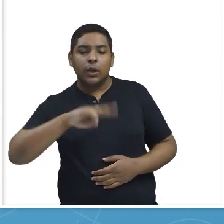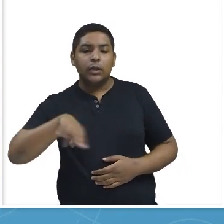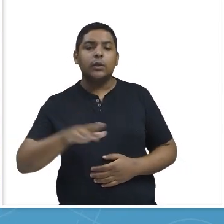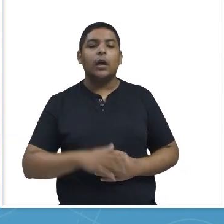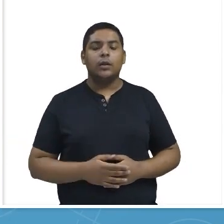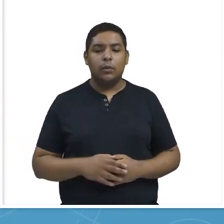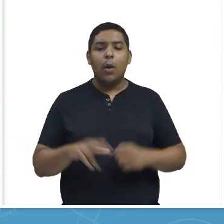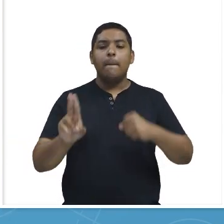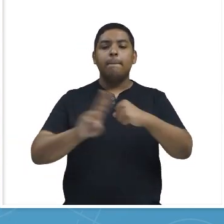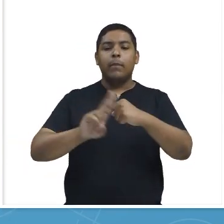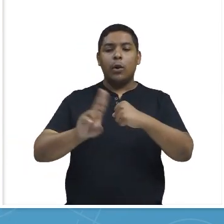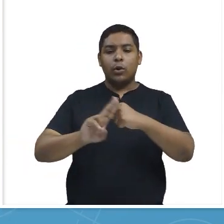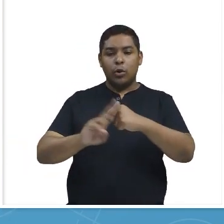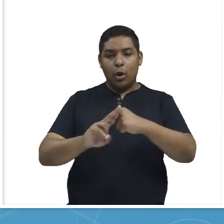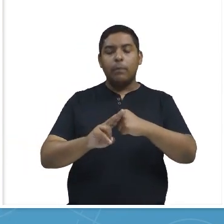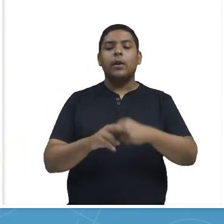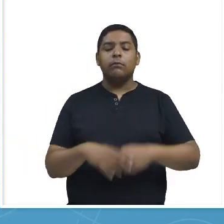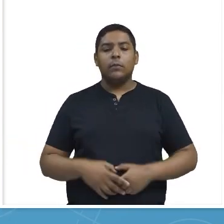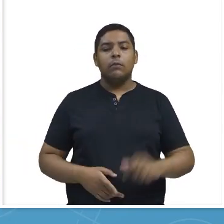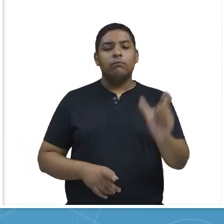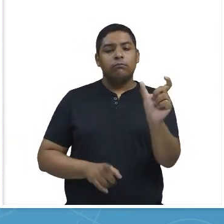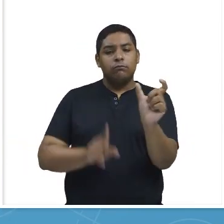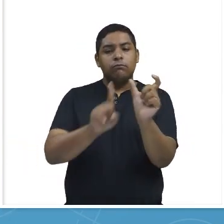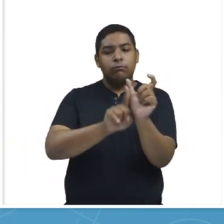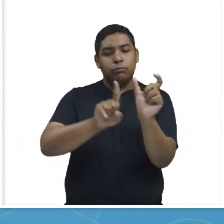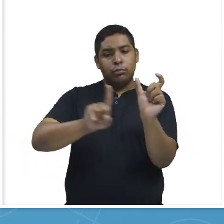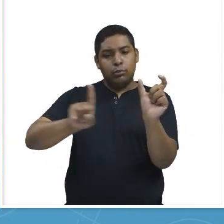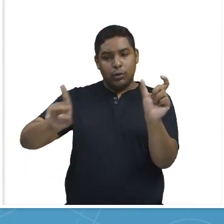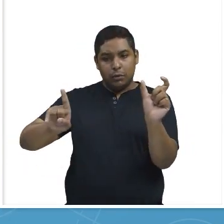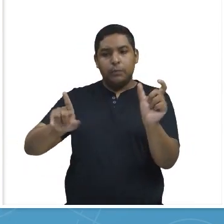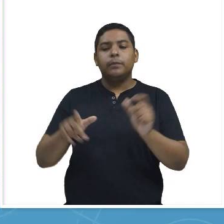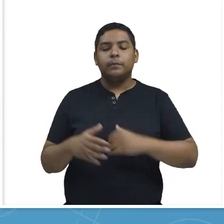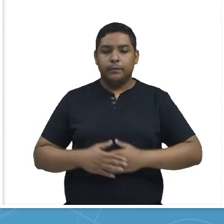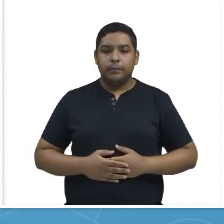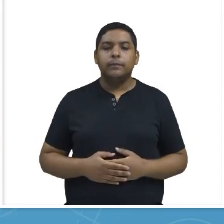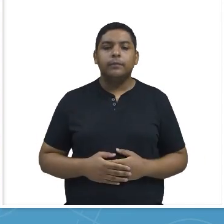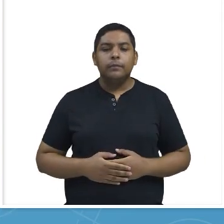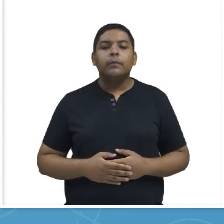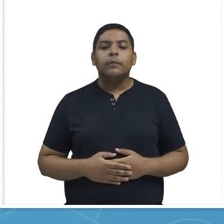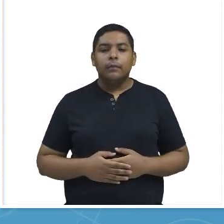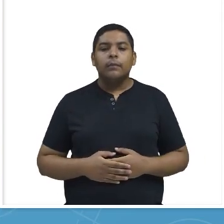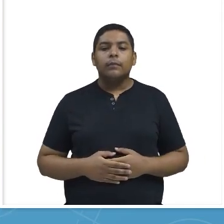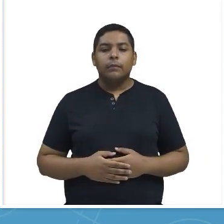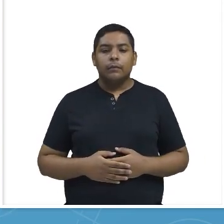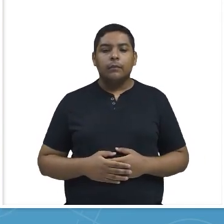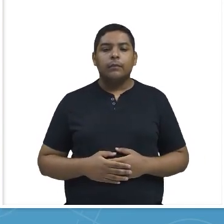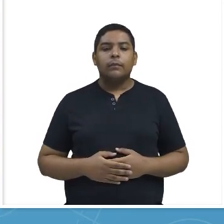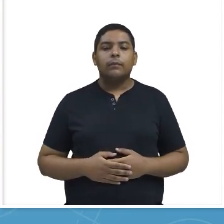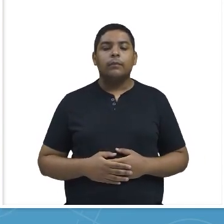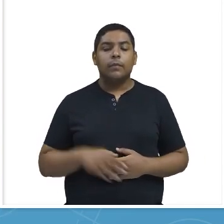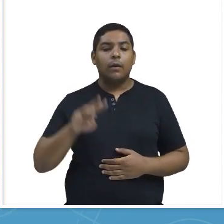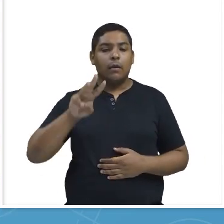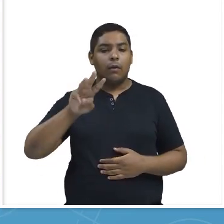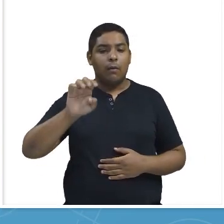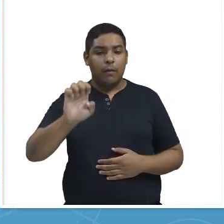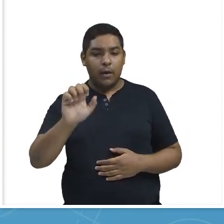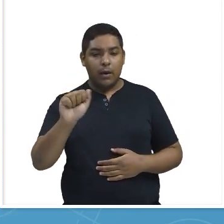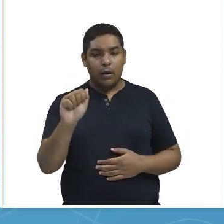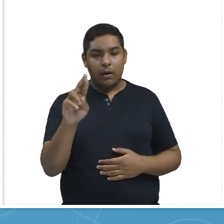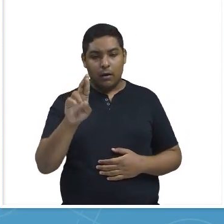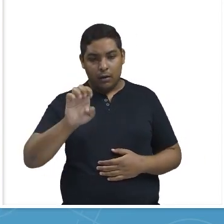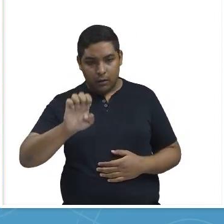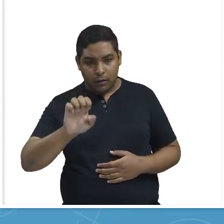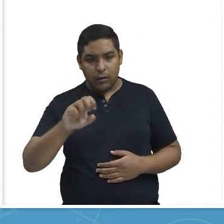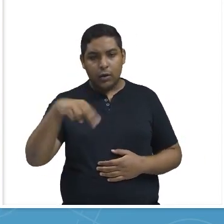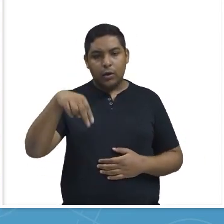plural. Como, por exemplo, we, que significa nós. Olha aí, o verbo to be já conjugou diferente. We are not,